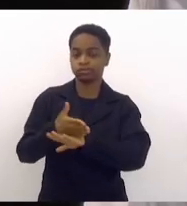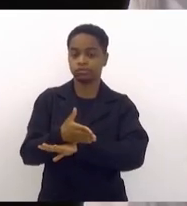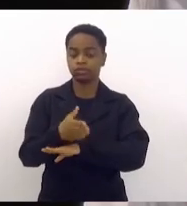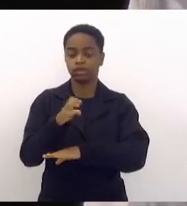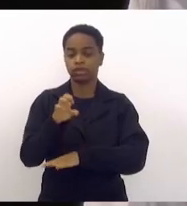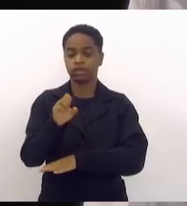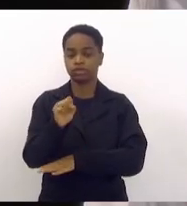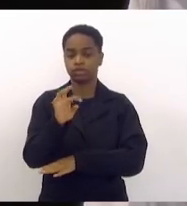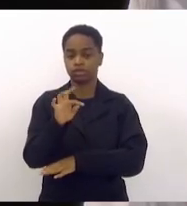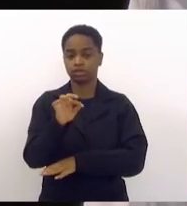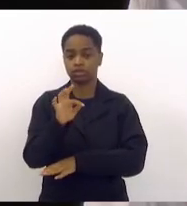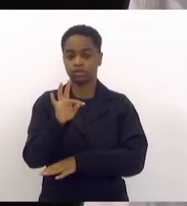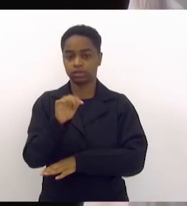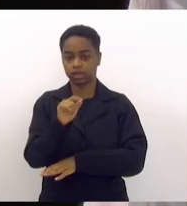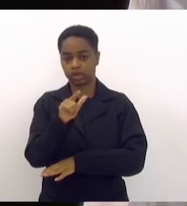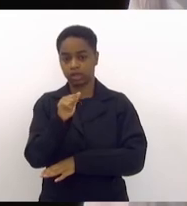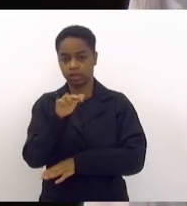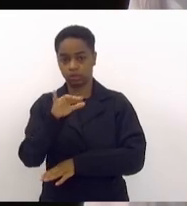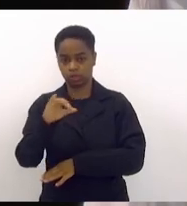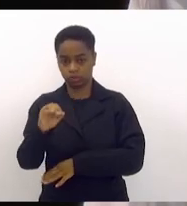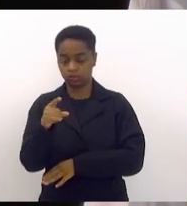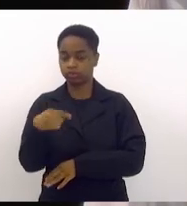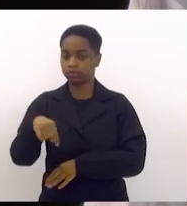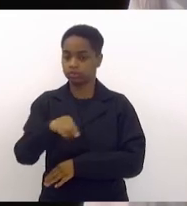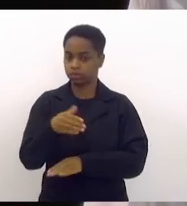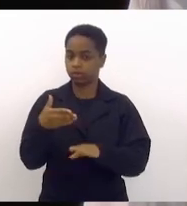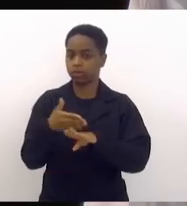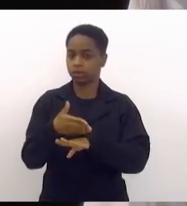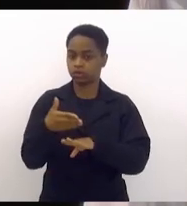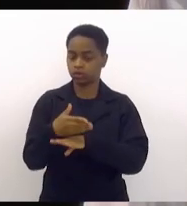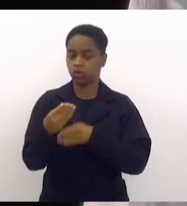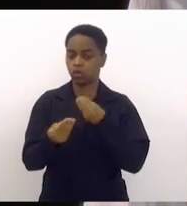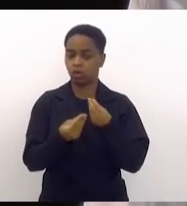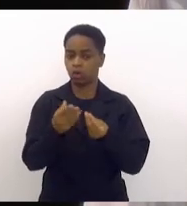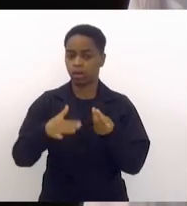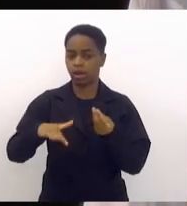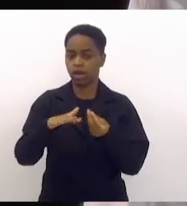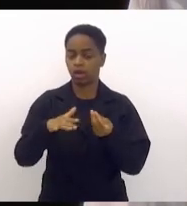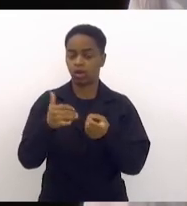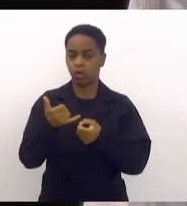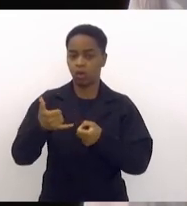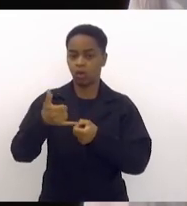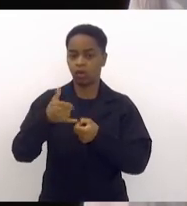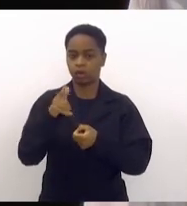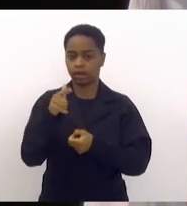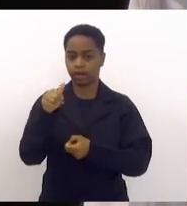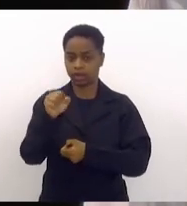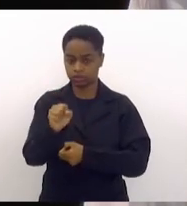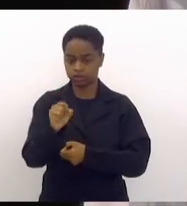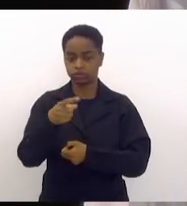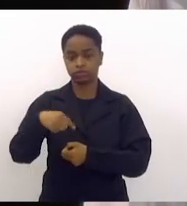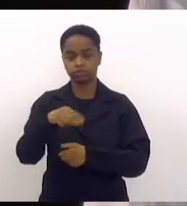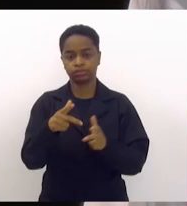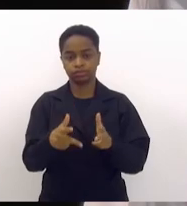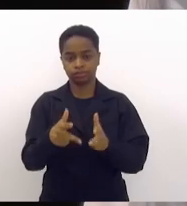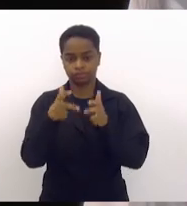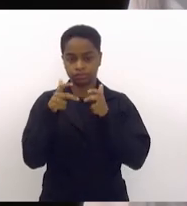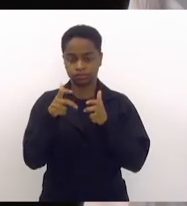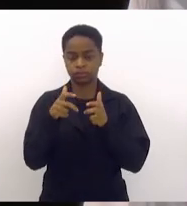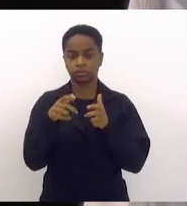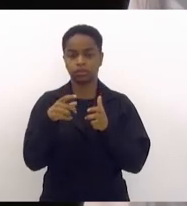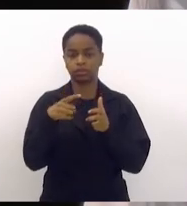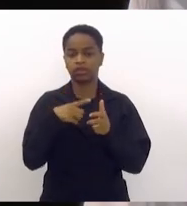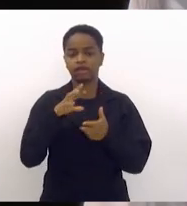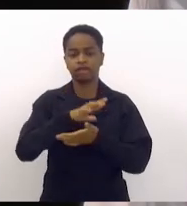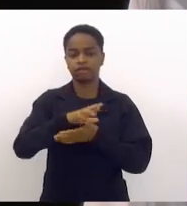est participando dessa dessa vida do setor de óleo e gás bombando a gente via Aquele monte